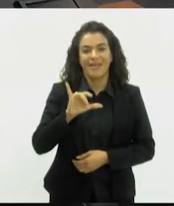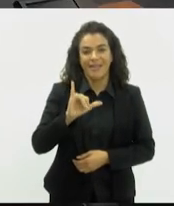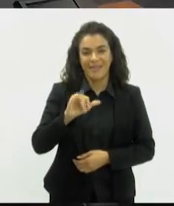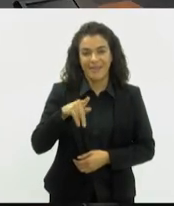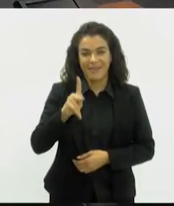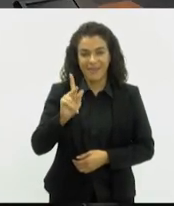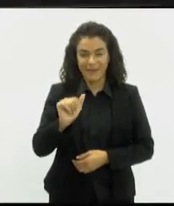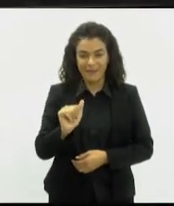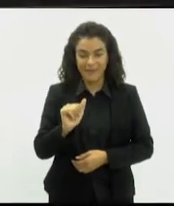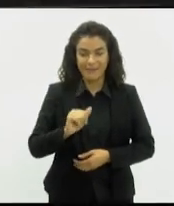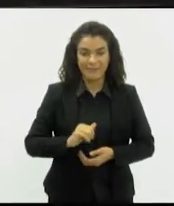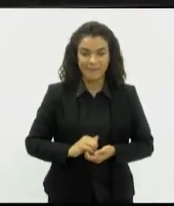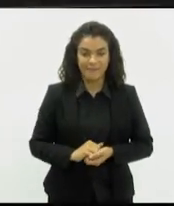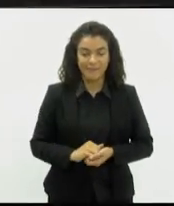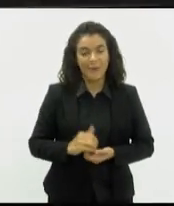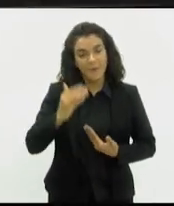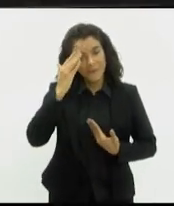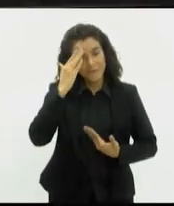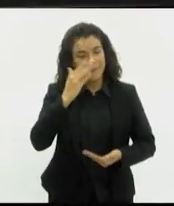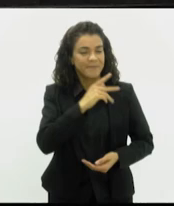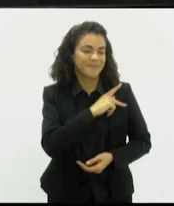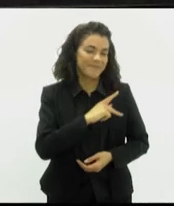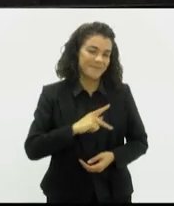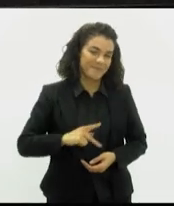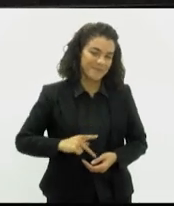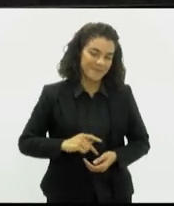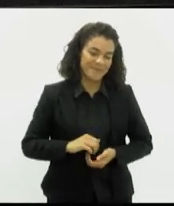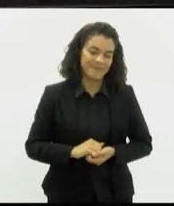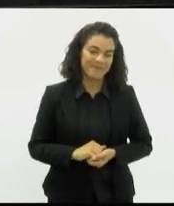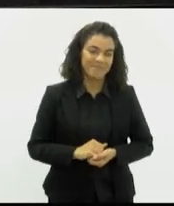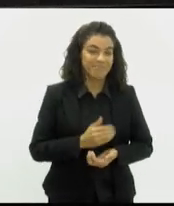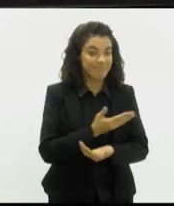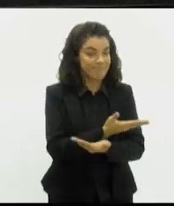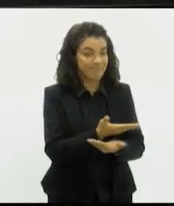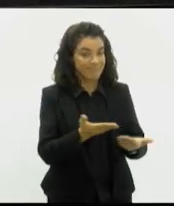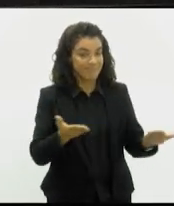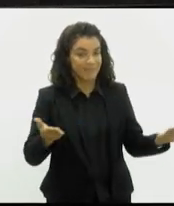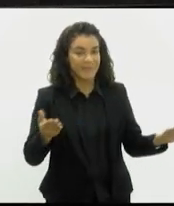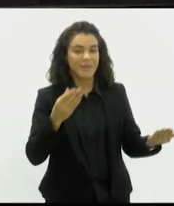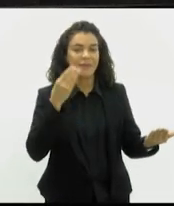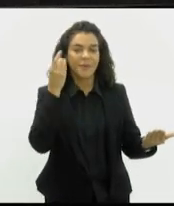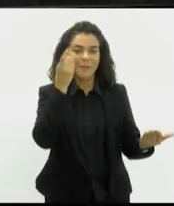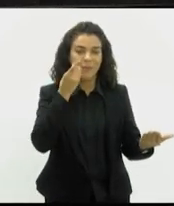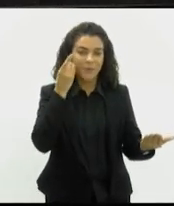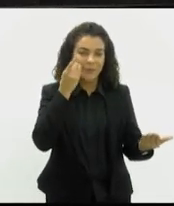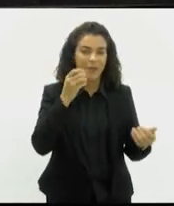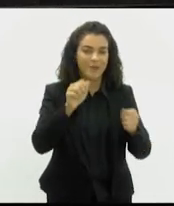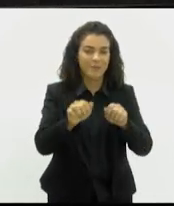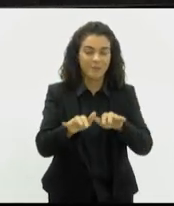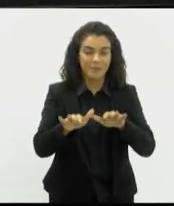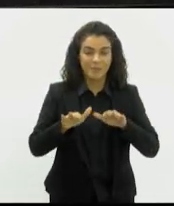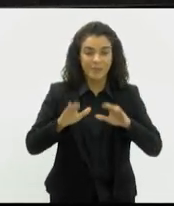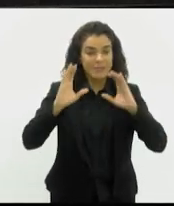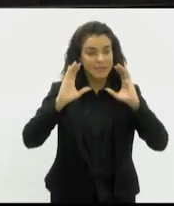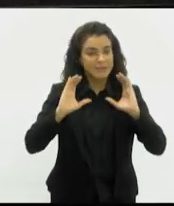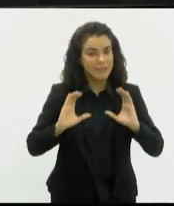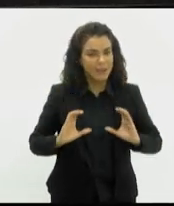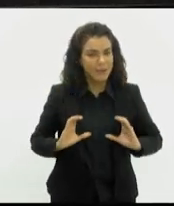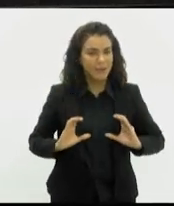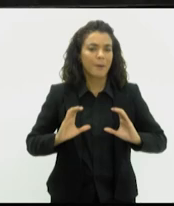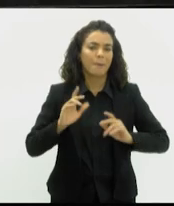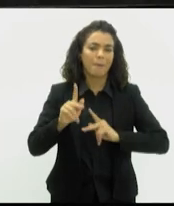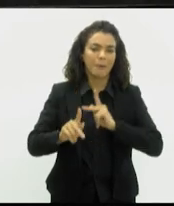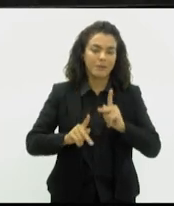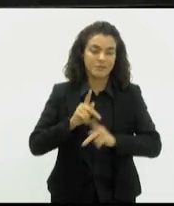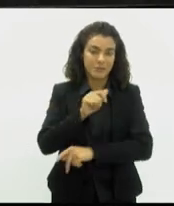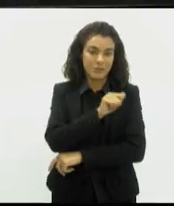Obrigada, presidente. Senhor presidente, caros colegas do parlamento, cidadãos do Rio de Janeiro,